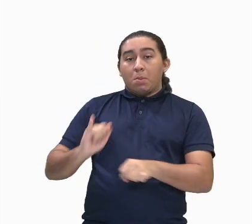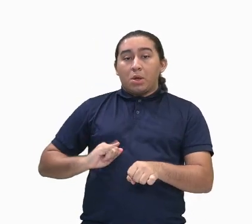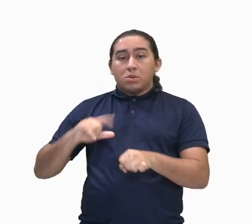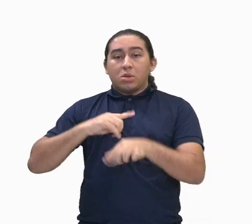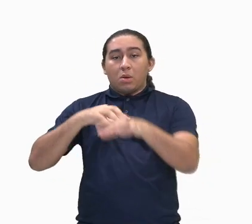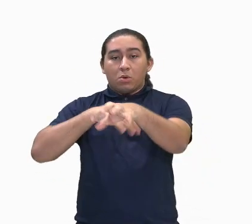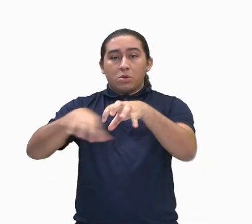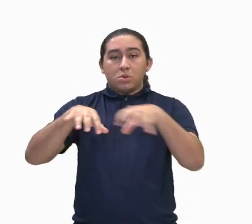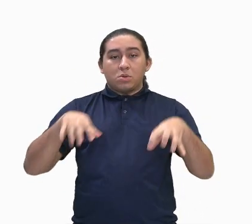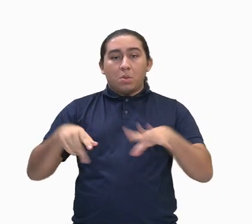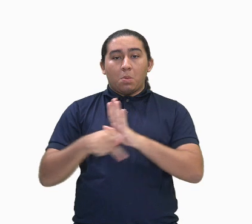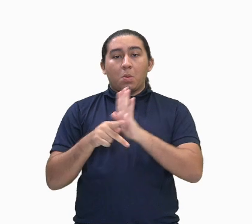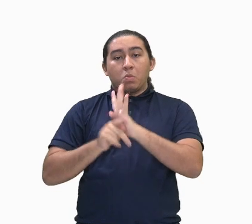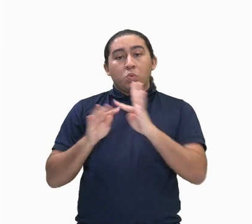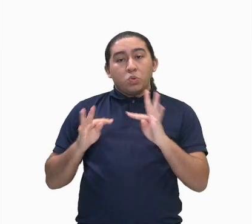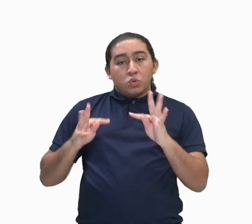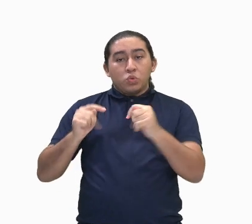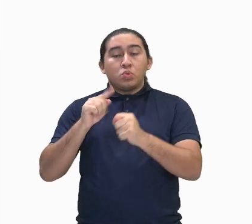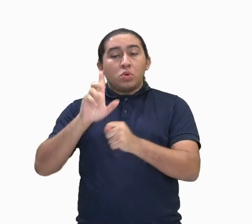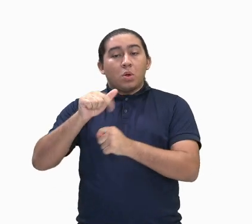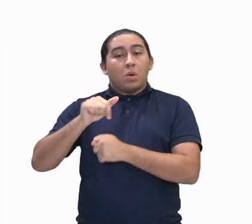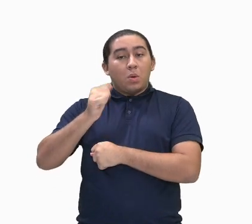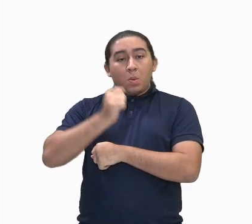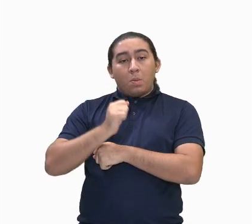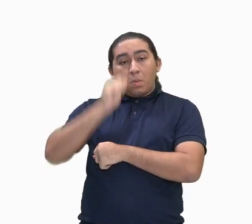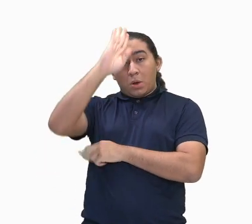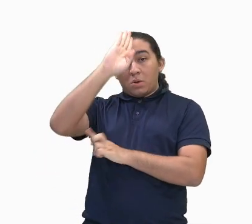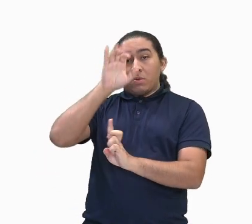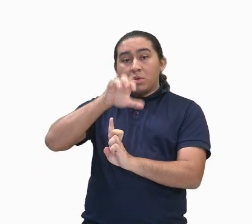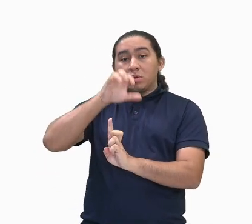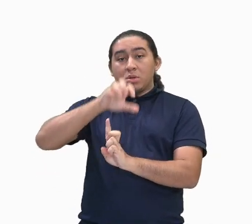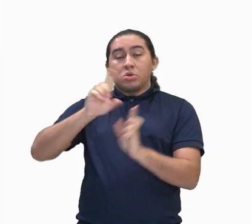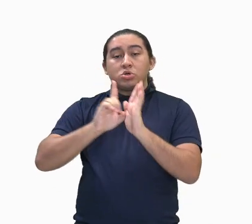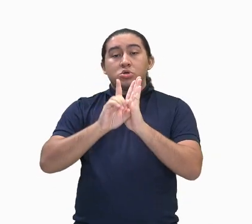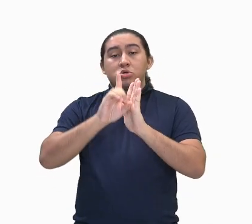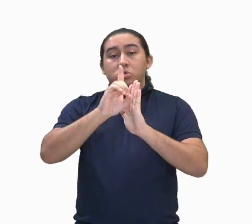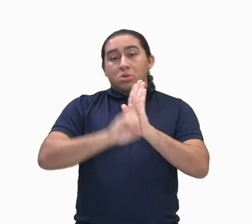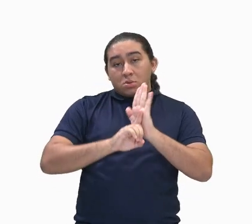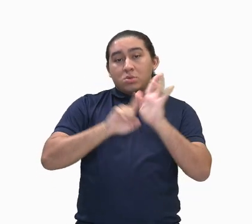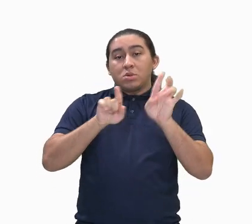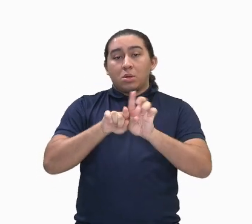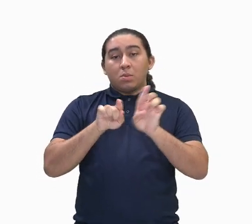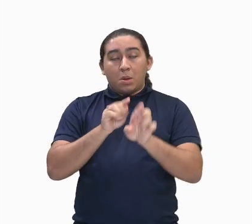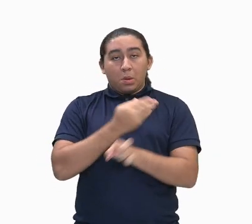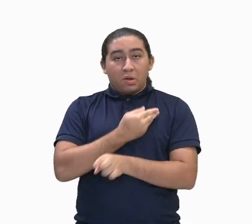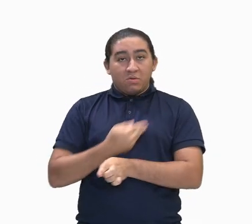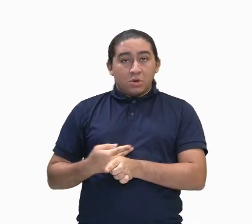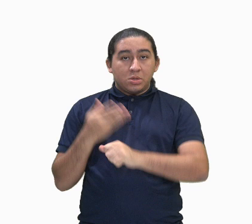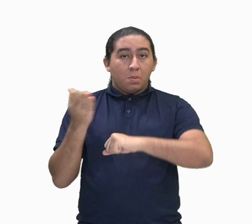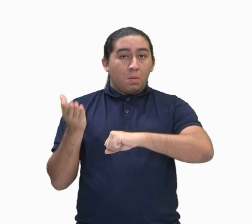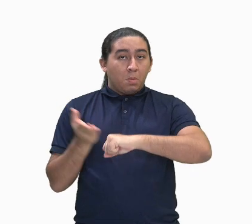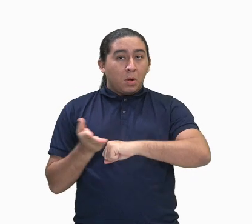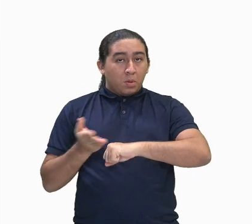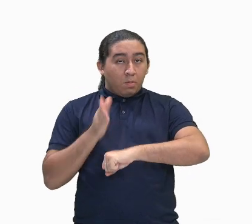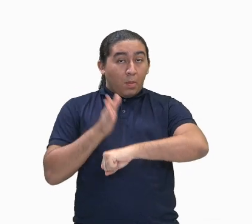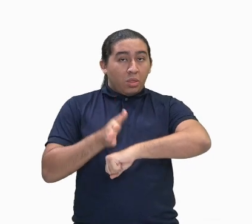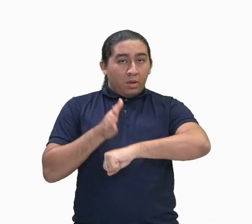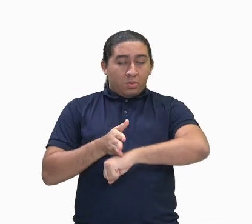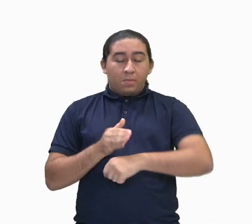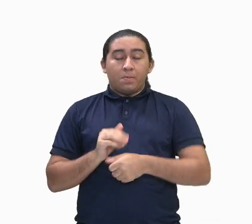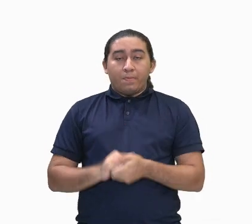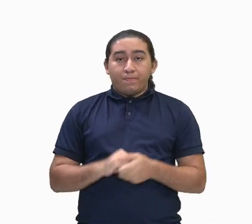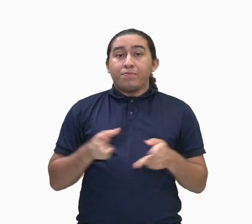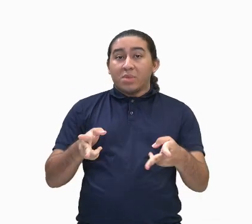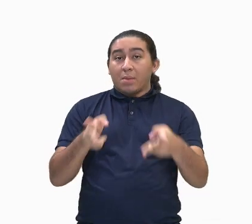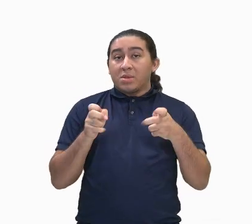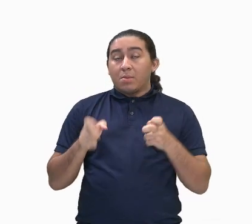nos legados romanos que influenciaram o direito e a governança modernos. Observa que enquanto na Grécia se criou a